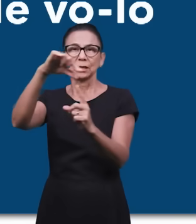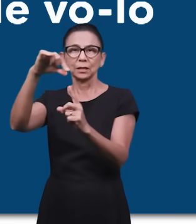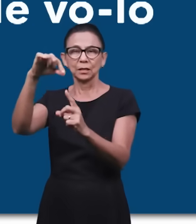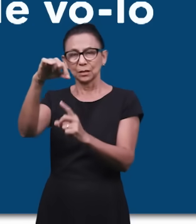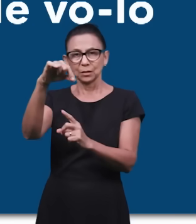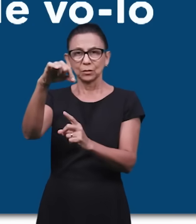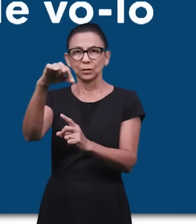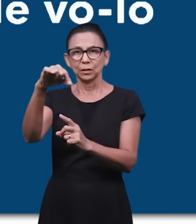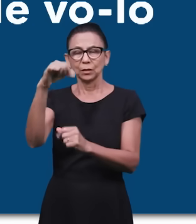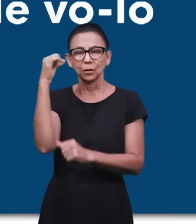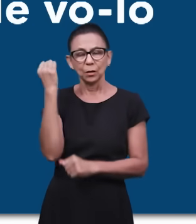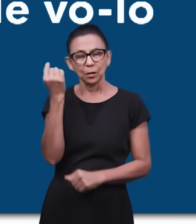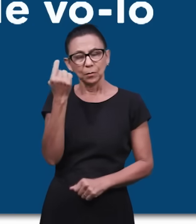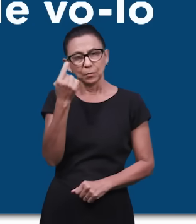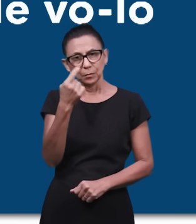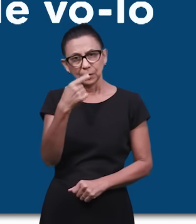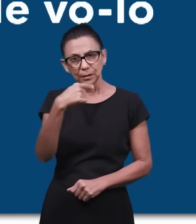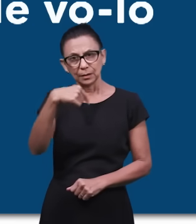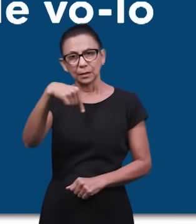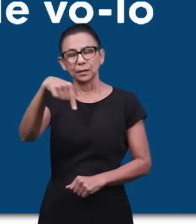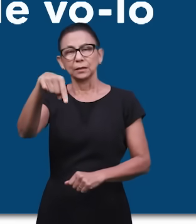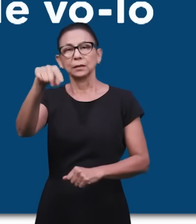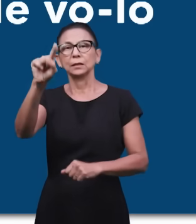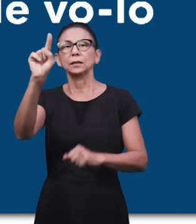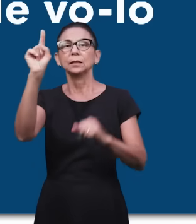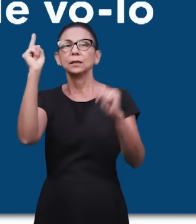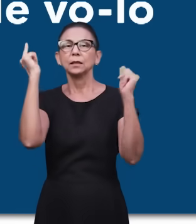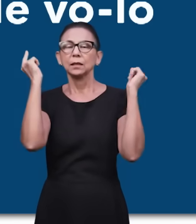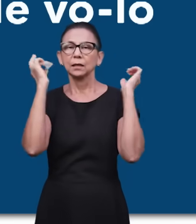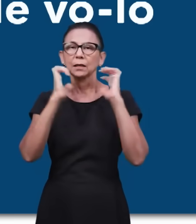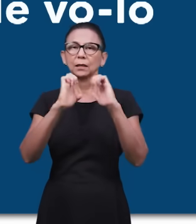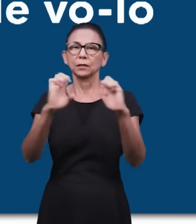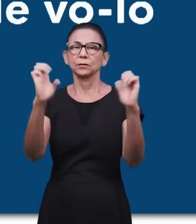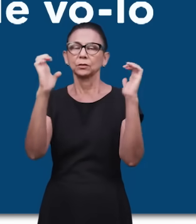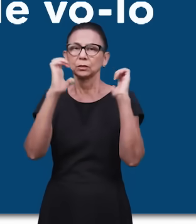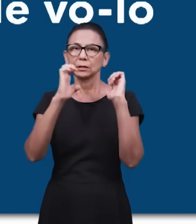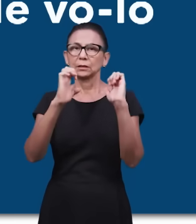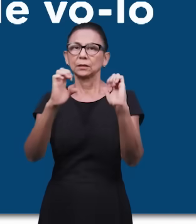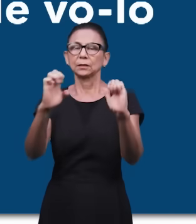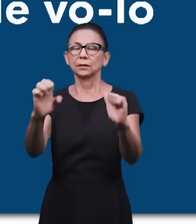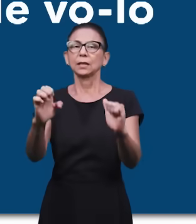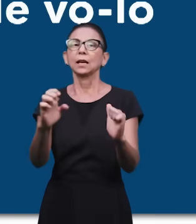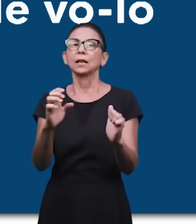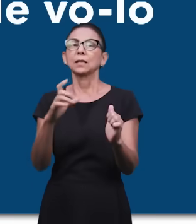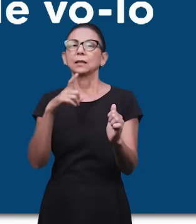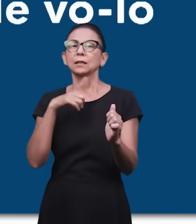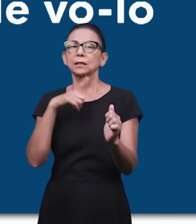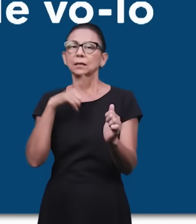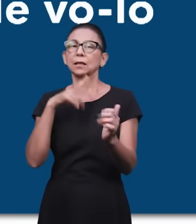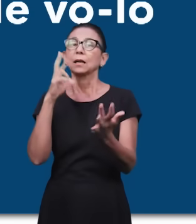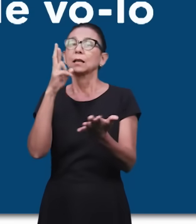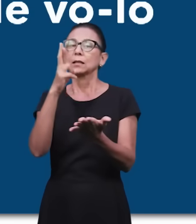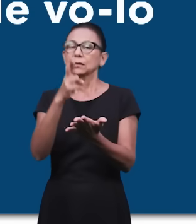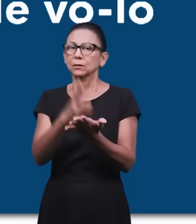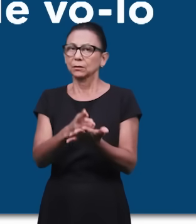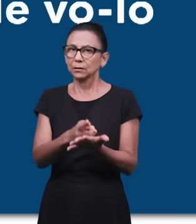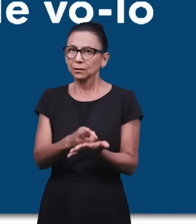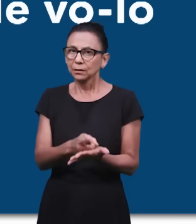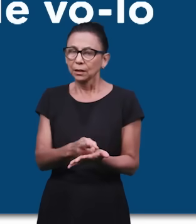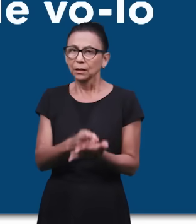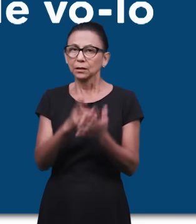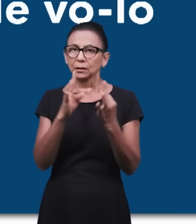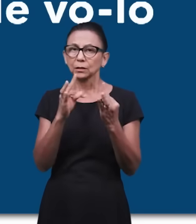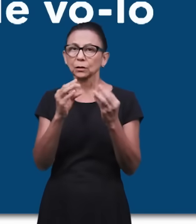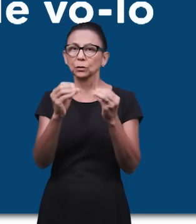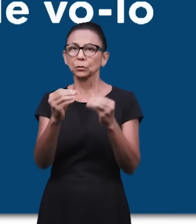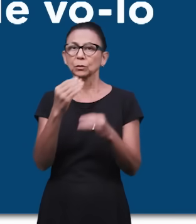vosso fruto permaneça, a fim de que tudo quanto em meu nome pedirdes ao